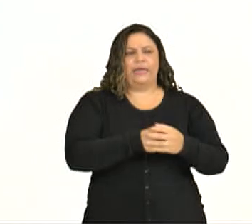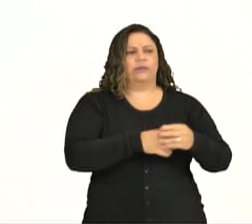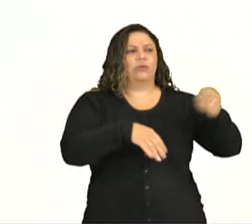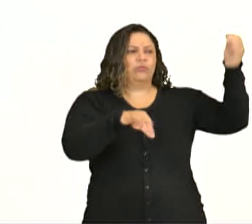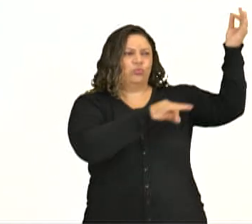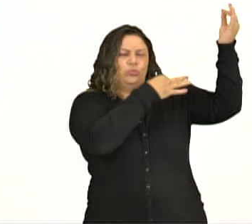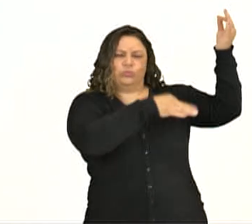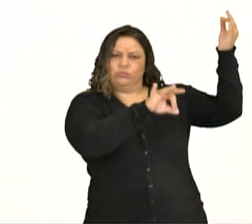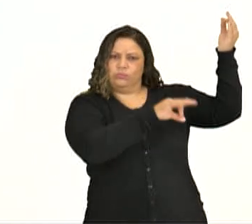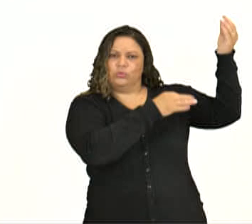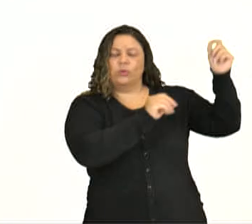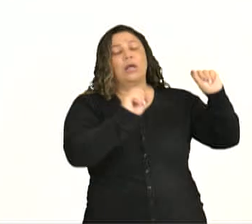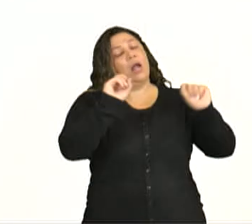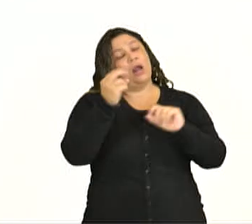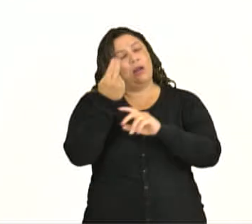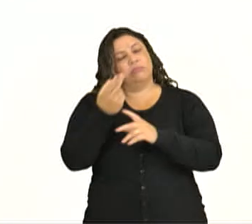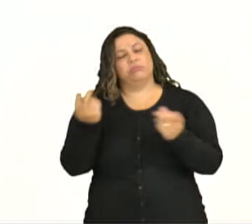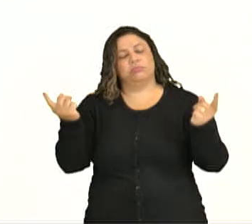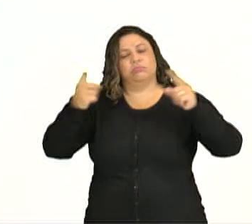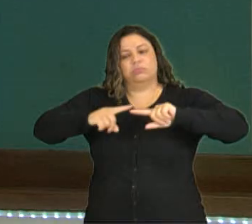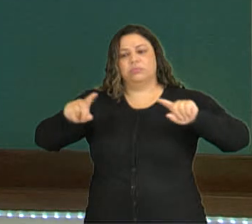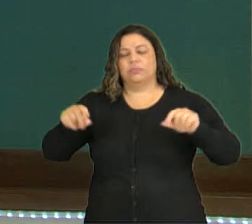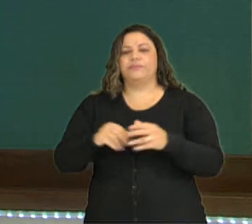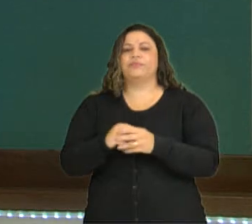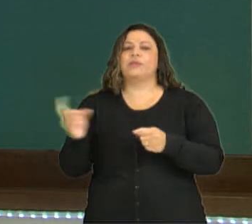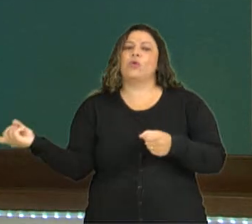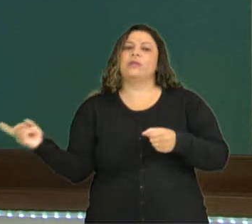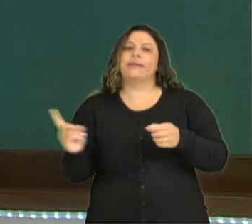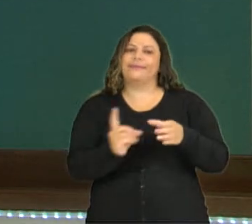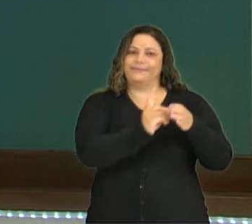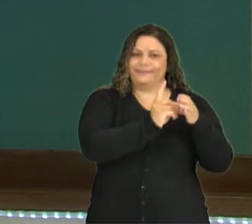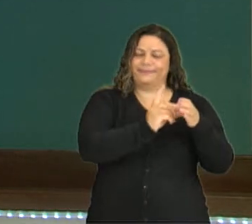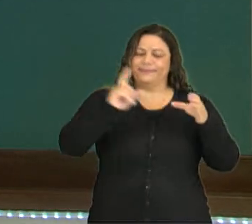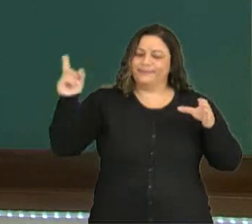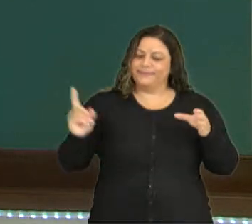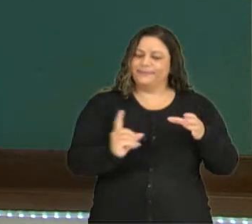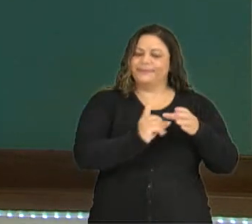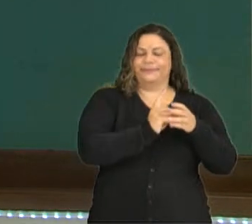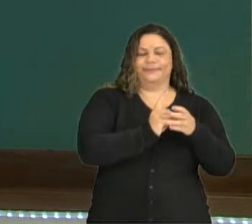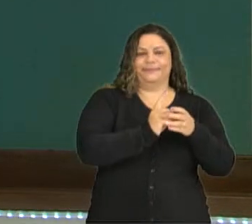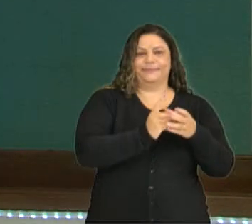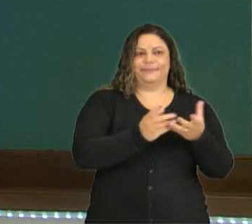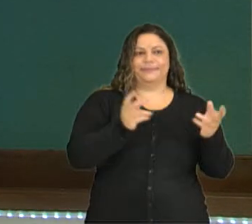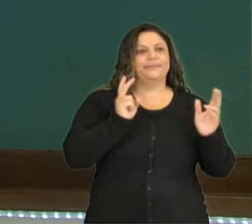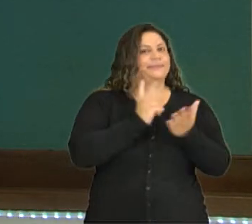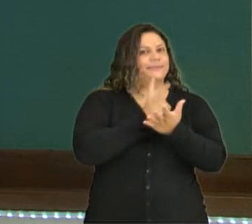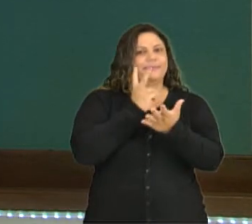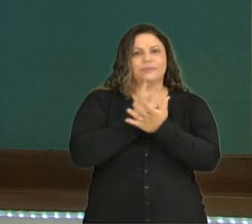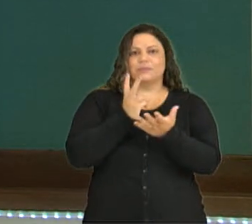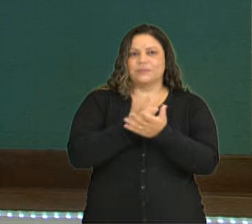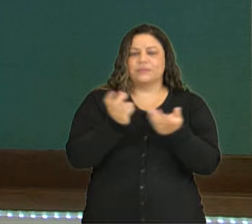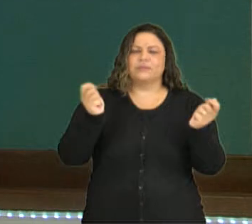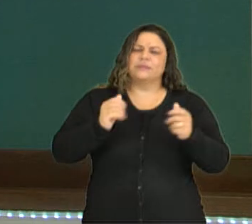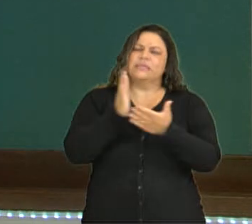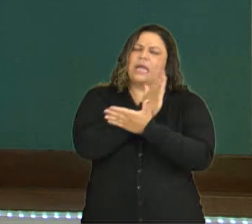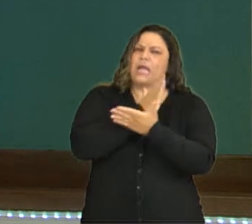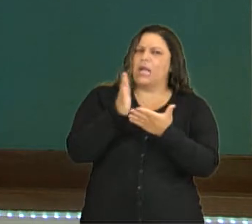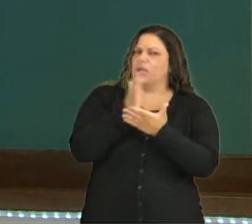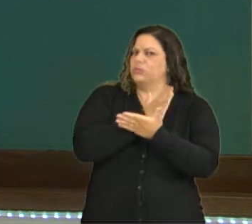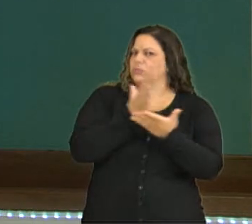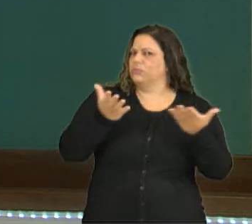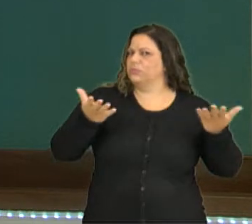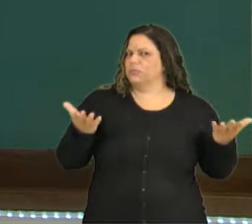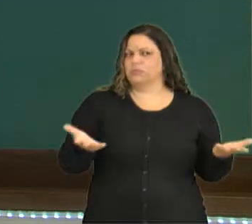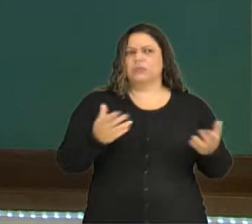capoeira é integradora e inclusiva. Então, assim, esse todos devem cantar, tocar ou jogar, em alguns casos que não tem